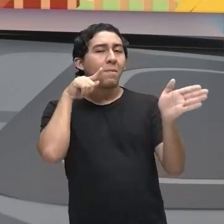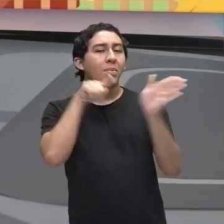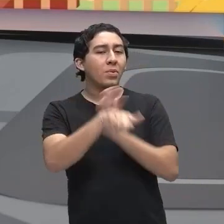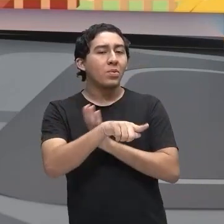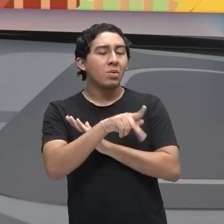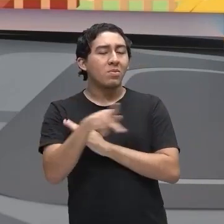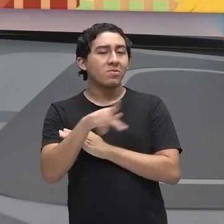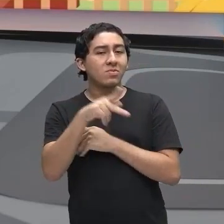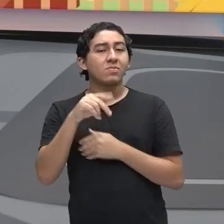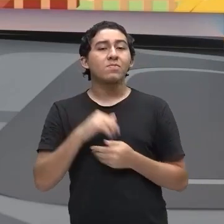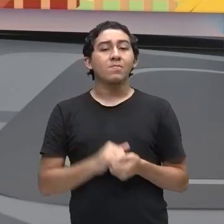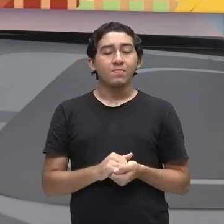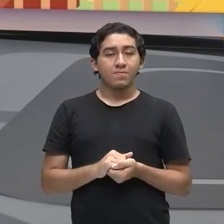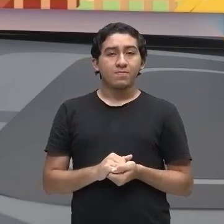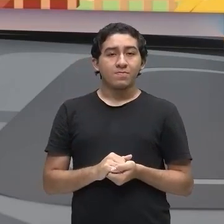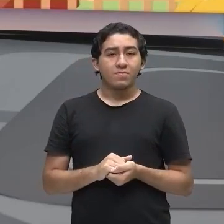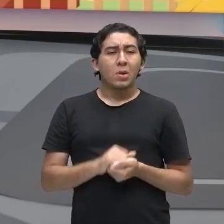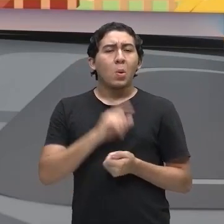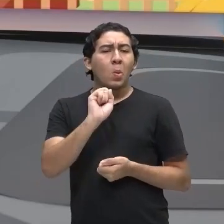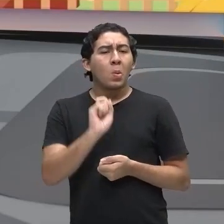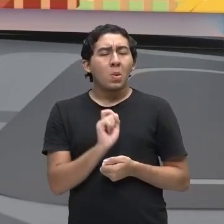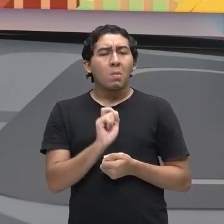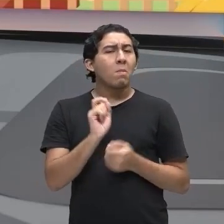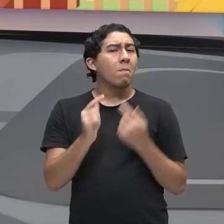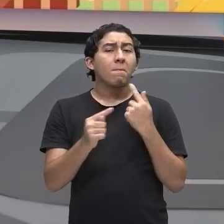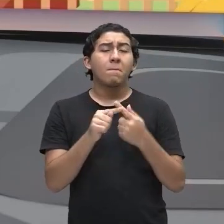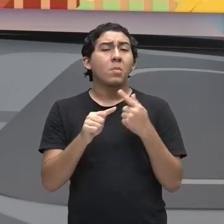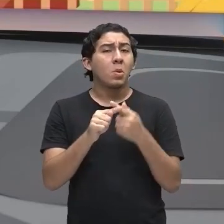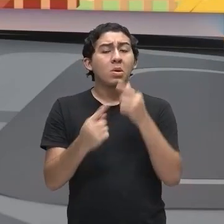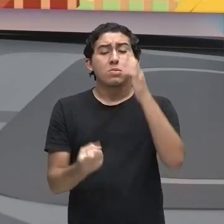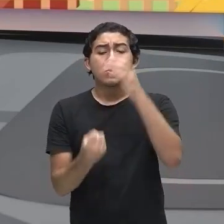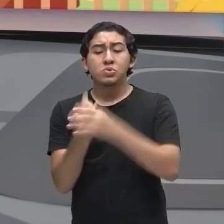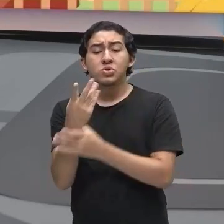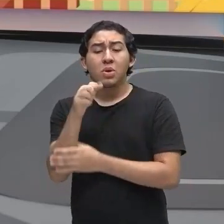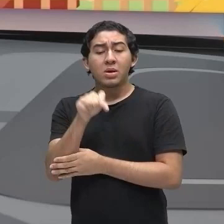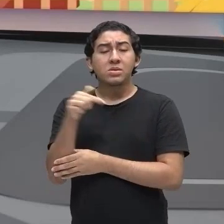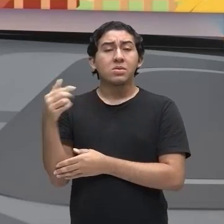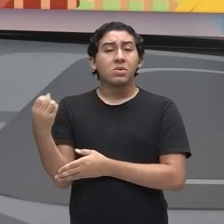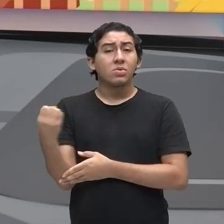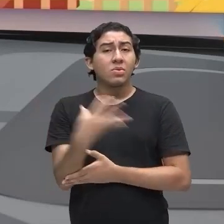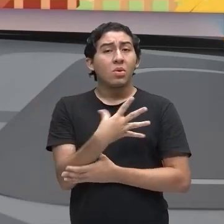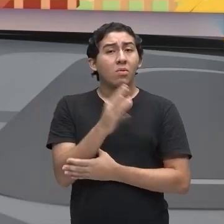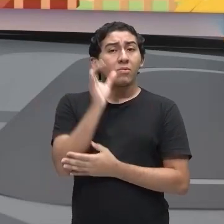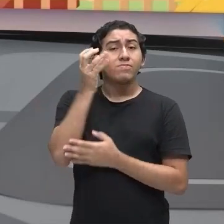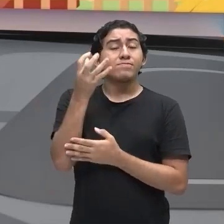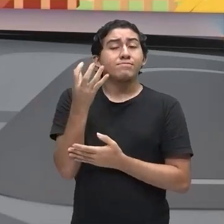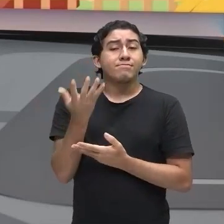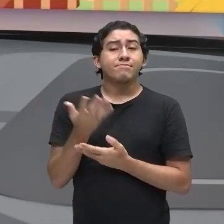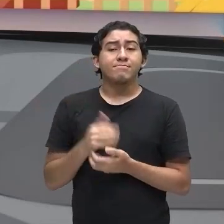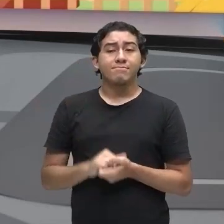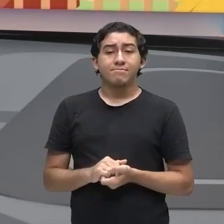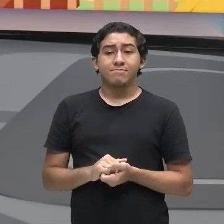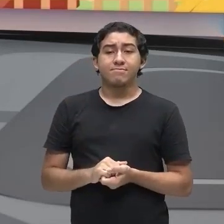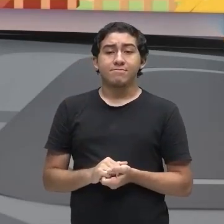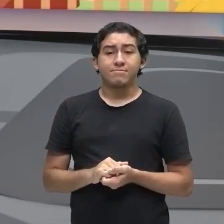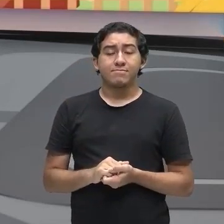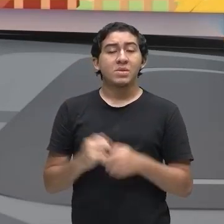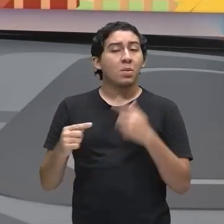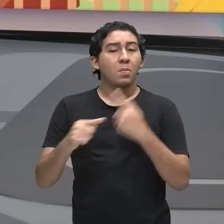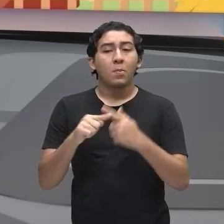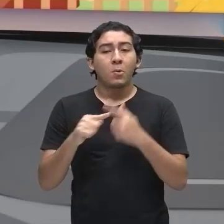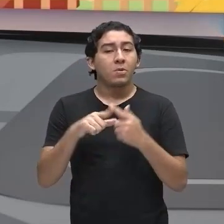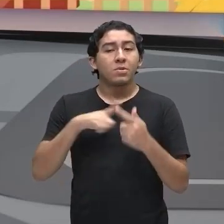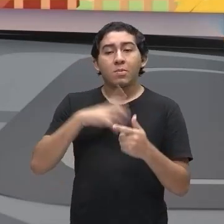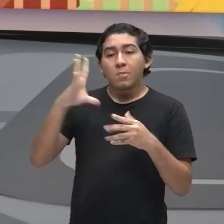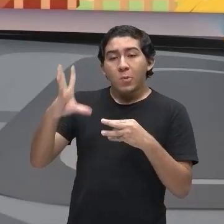para vocês, ó. O que teria criado essa nova situação? O que teria